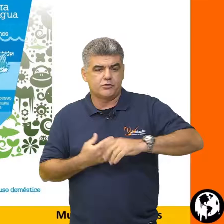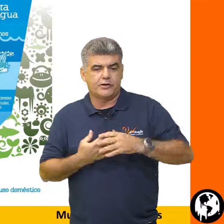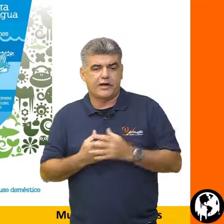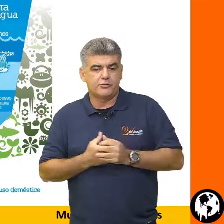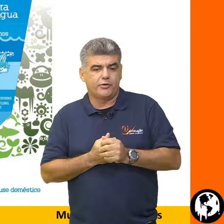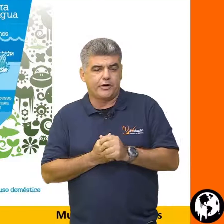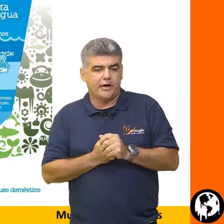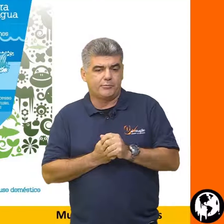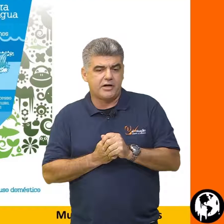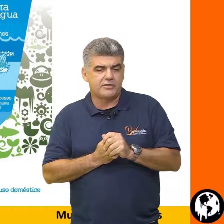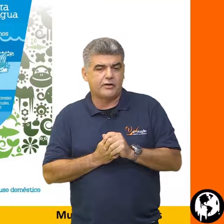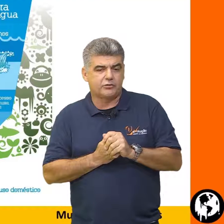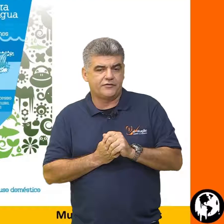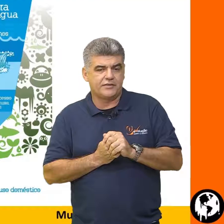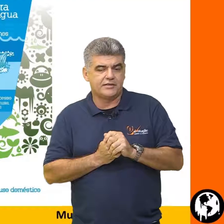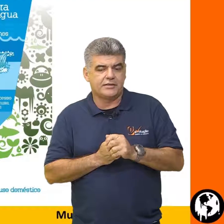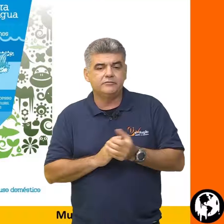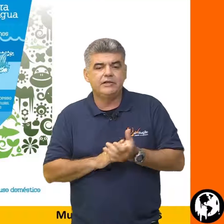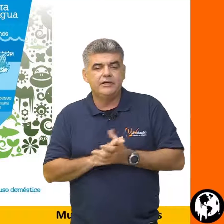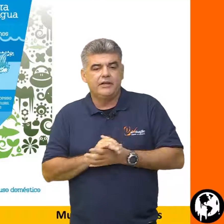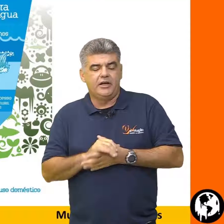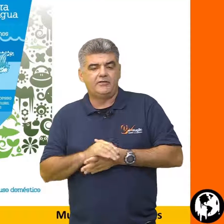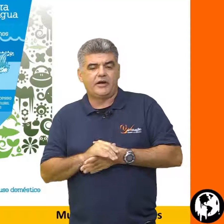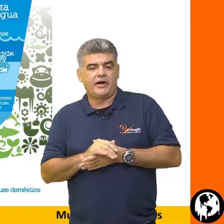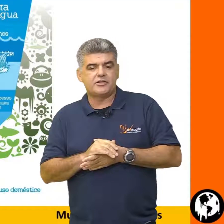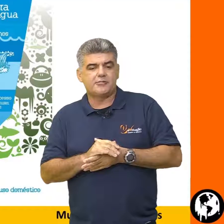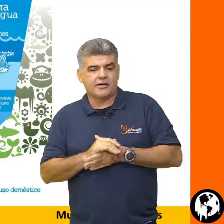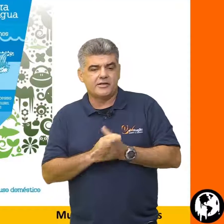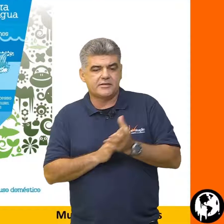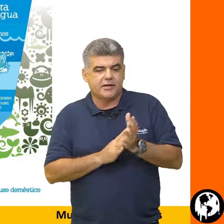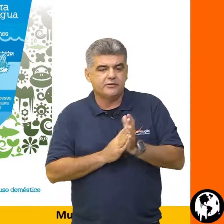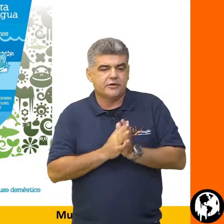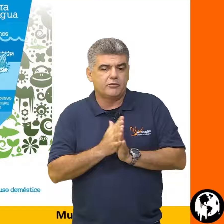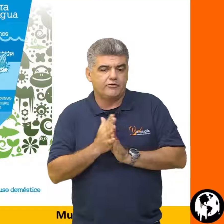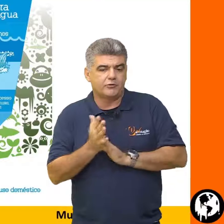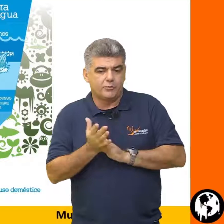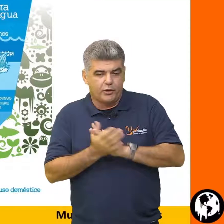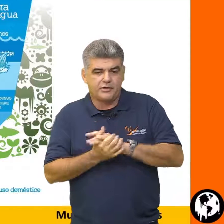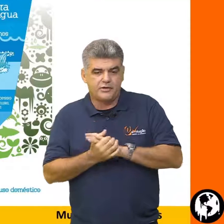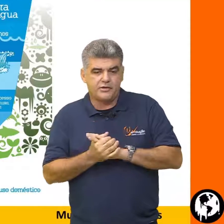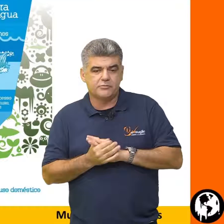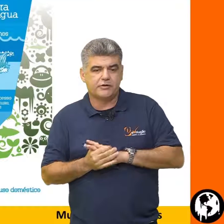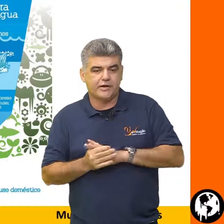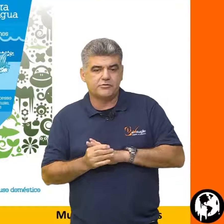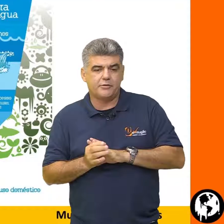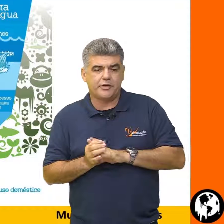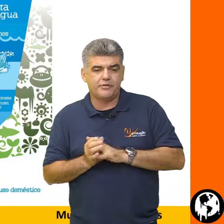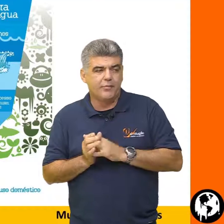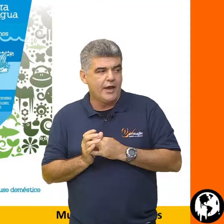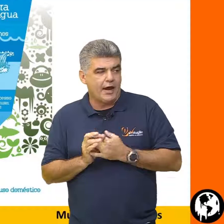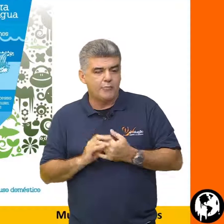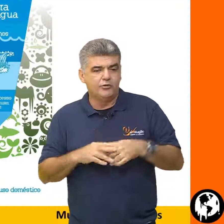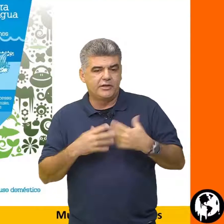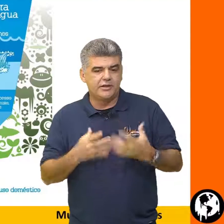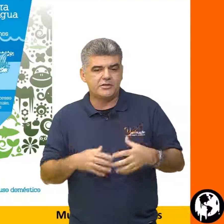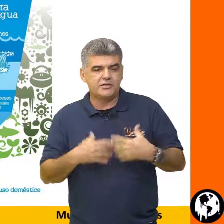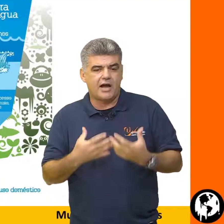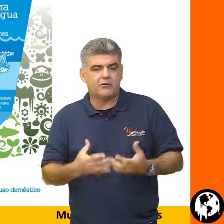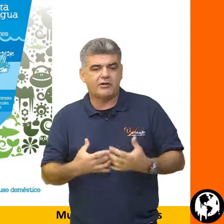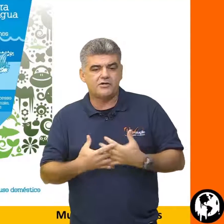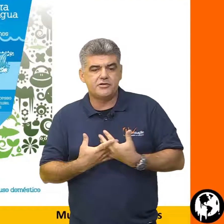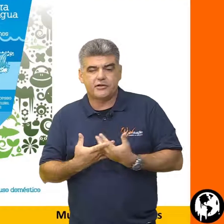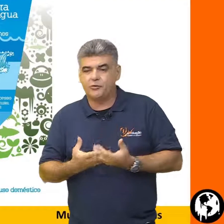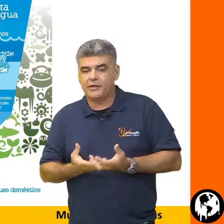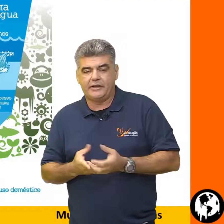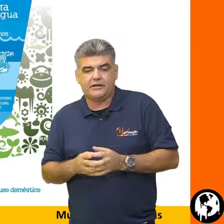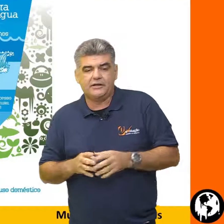fazer alguns comentários, porque ele, a partir da eutrofização, ele vai chamar a atenção, né, um fator importantíssimo, que é justamente a abundância de água